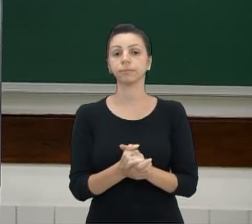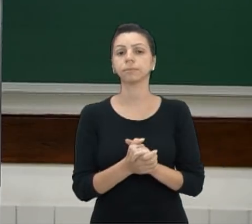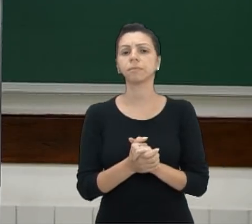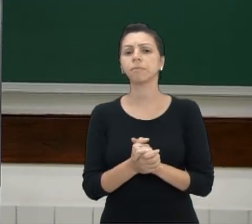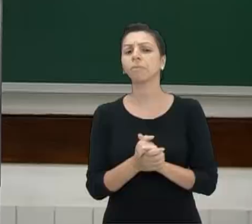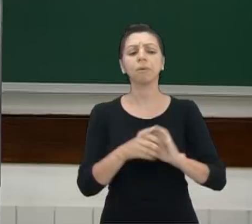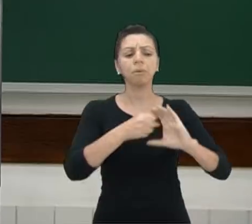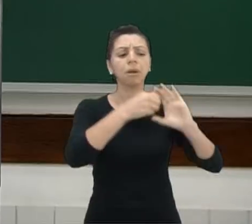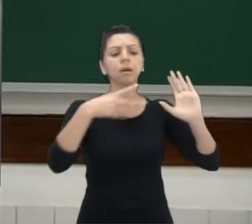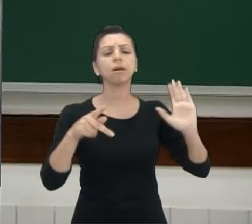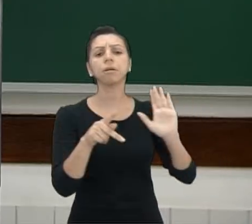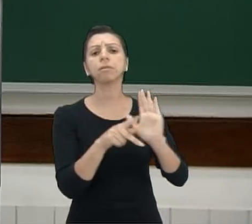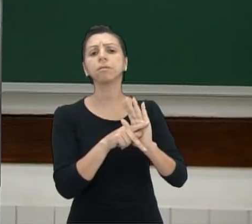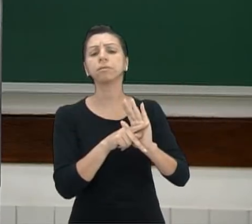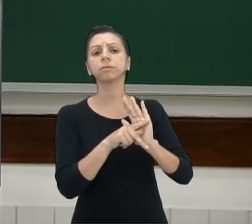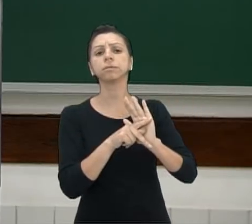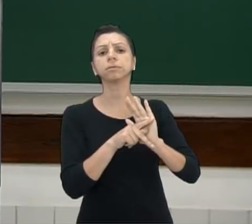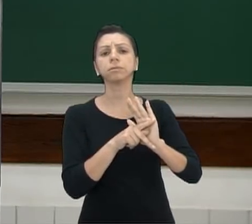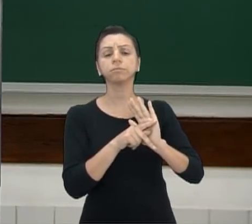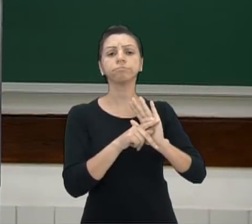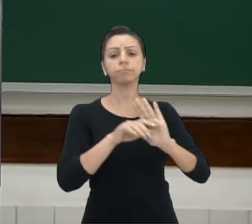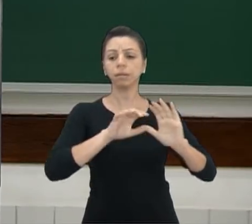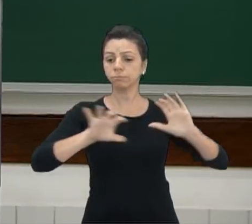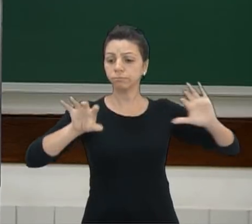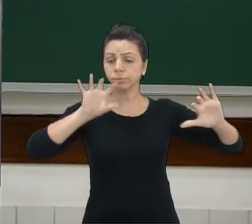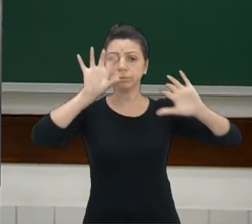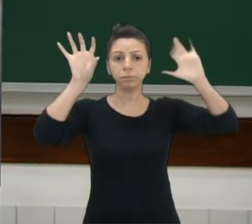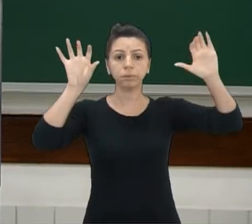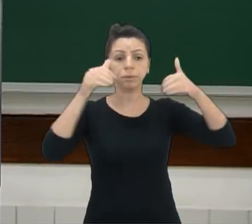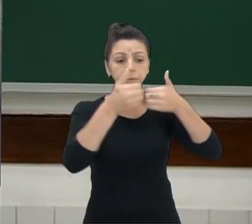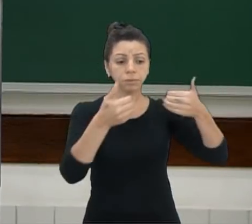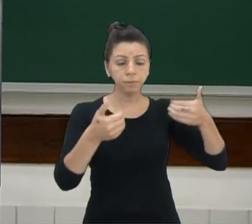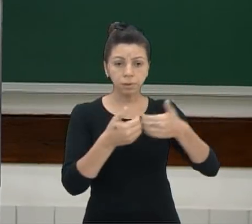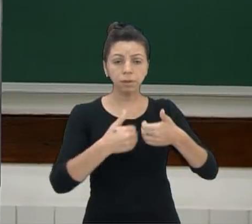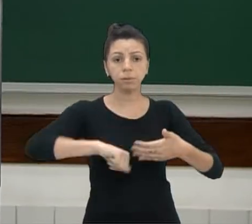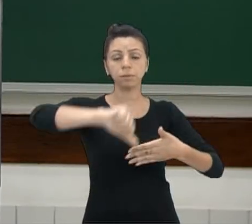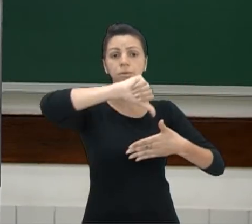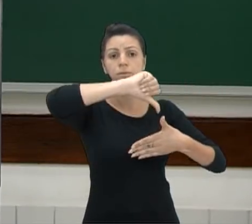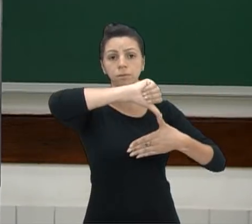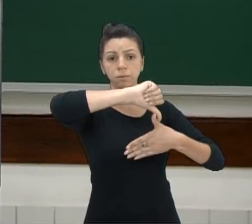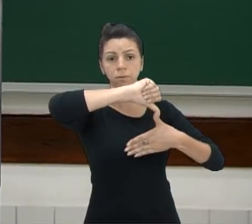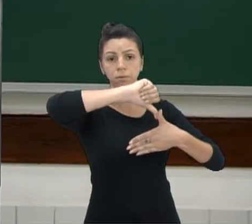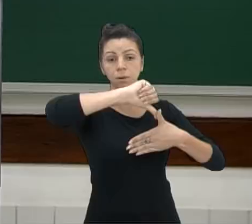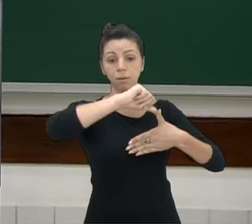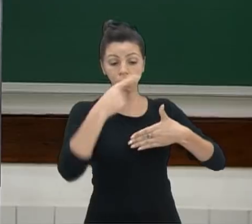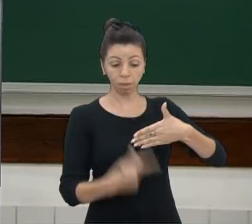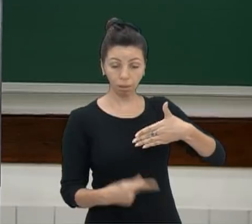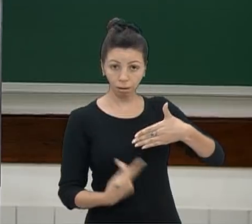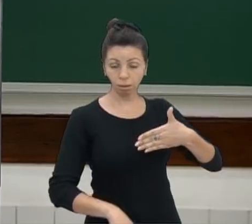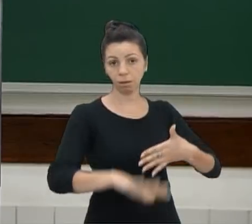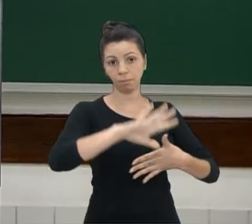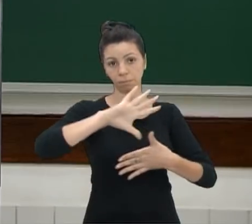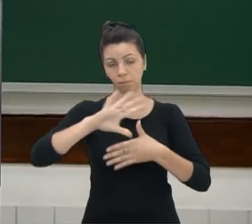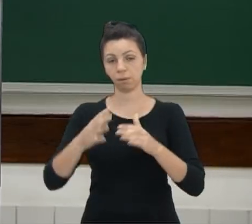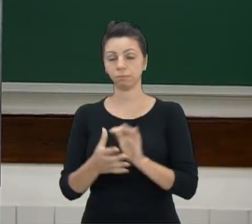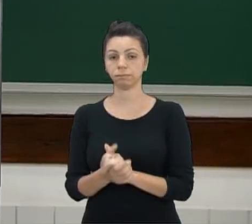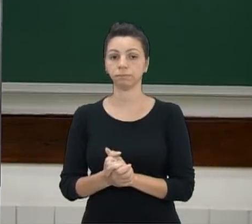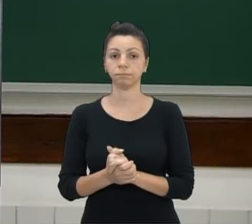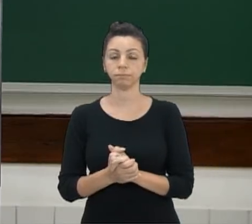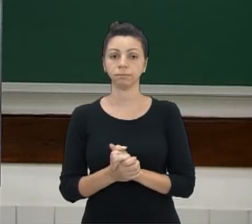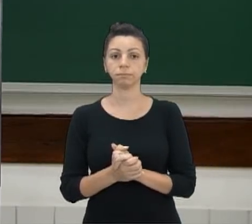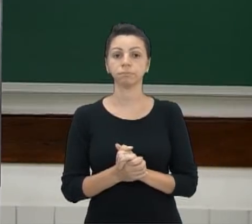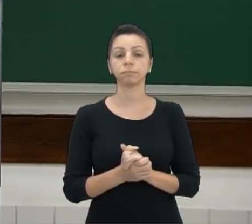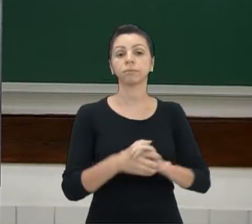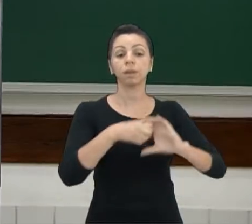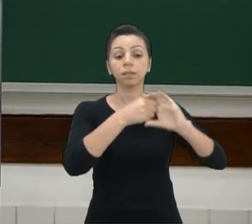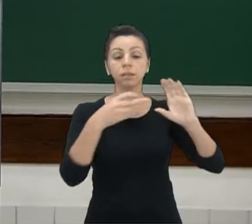os critérios utilizados para criar essa regionalização da porção sul do continente americano. Os critérios